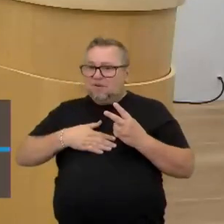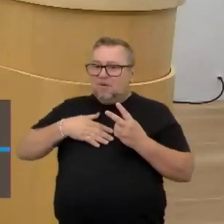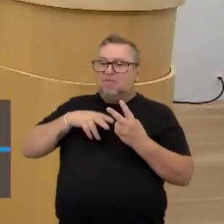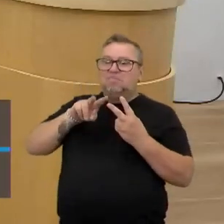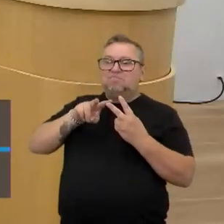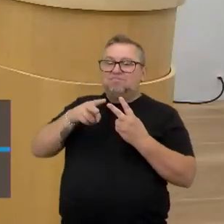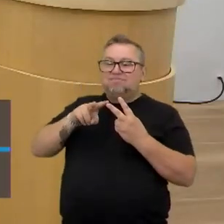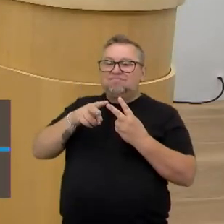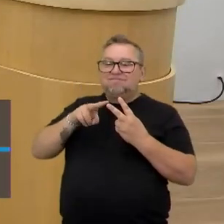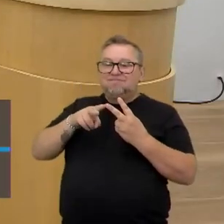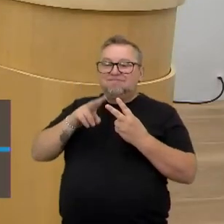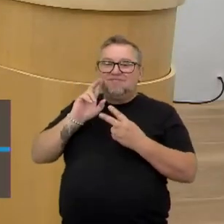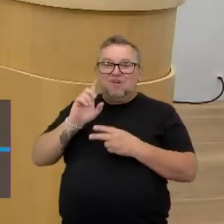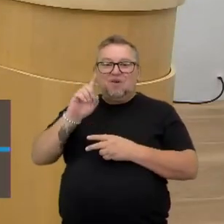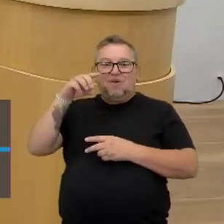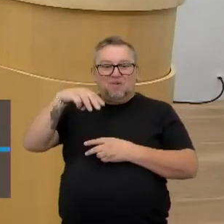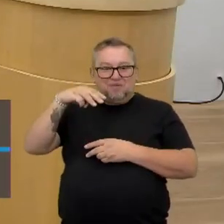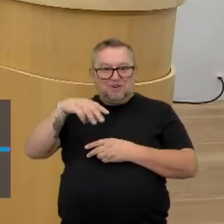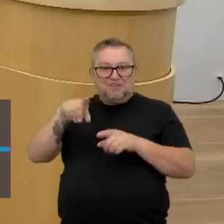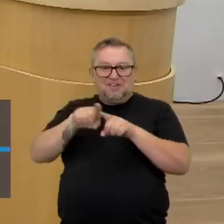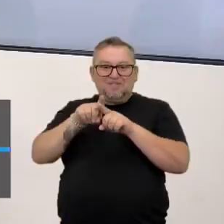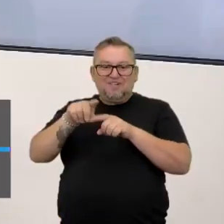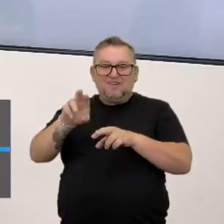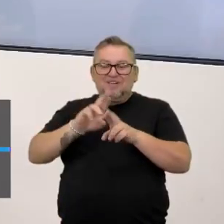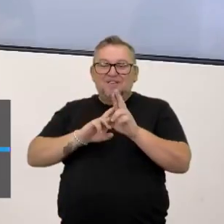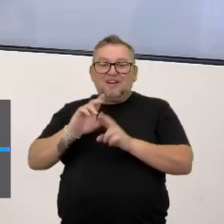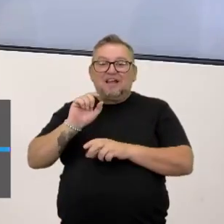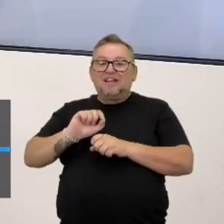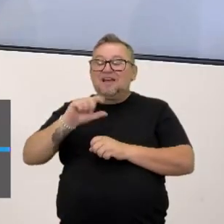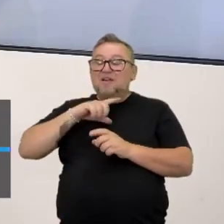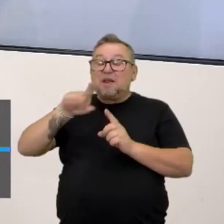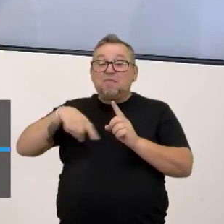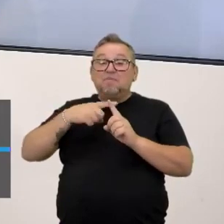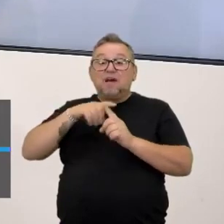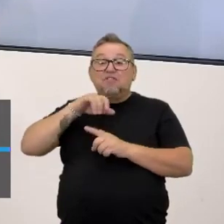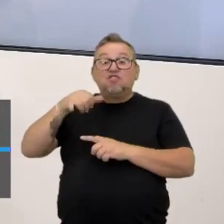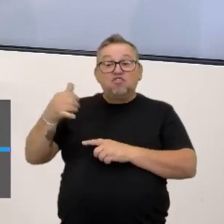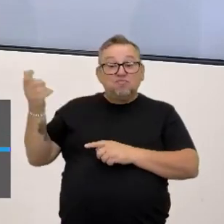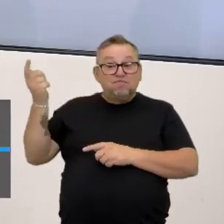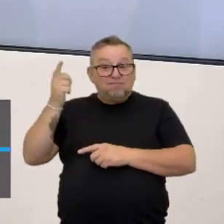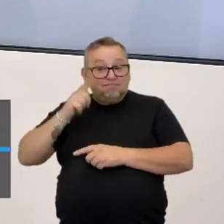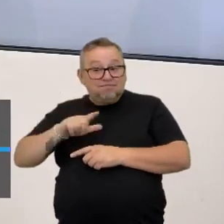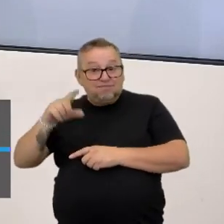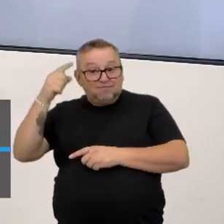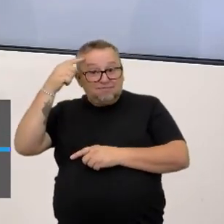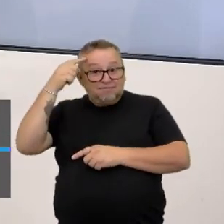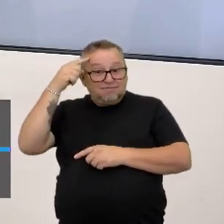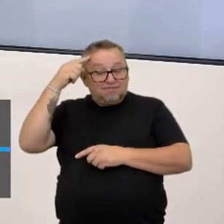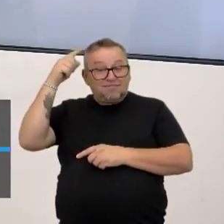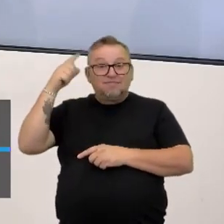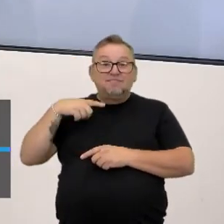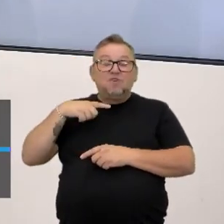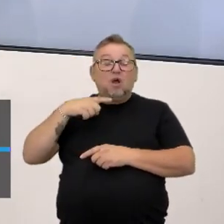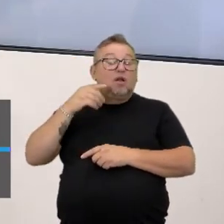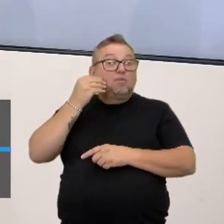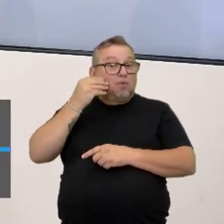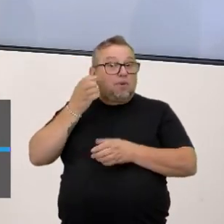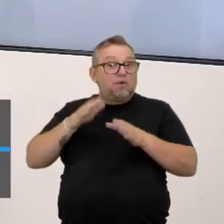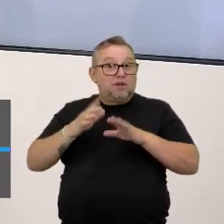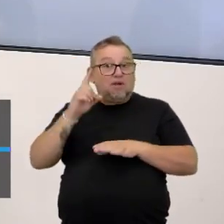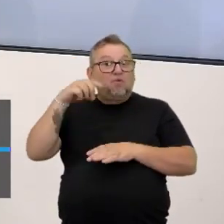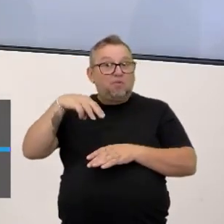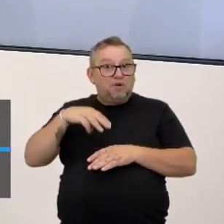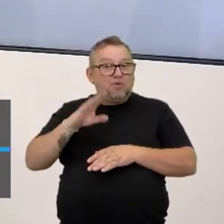Sempre. ímpares? Então, vamos dar um minutinho pra galera, só pra eles falarem pra gente quem é que tem mais chance de ganhar. Pensando nessa ideia de probabilidade,